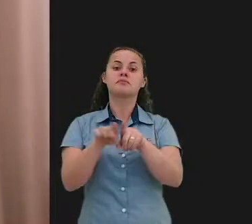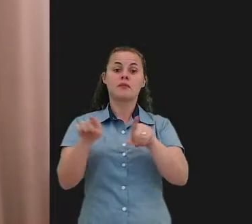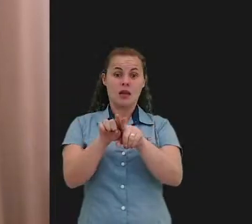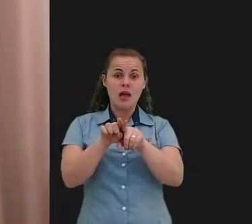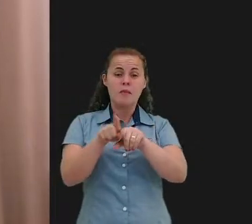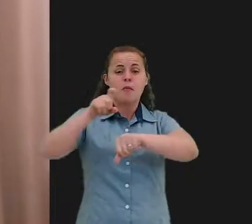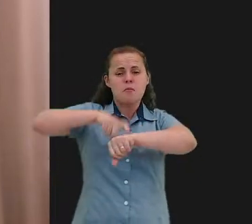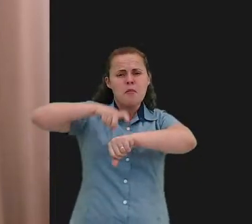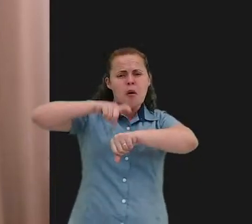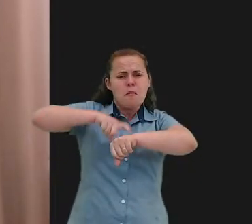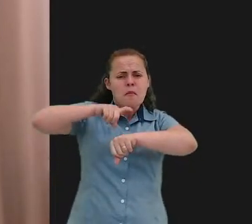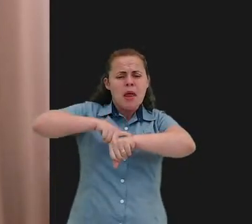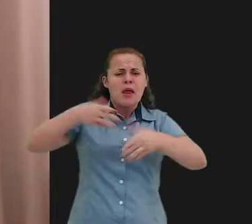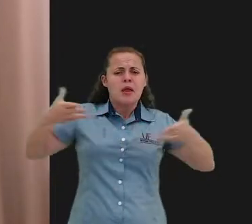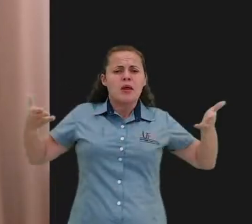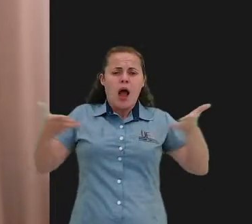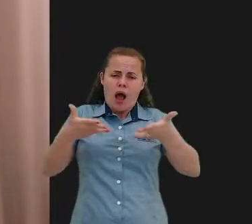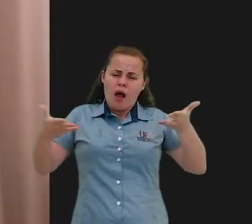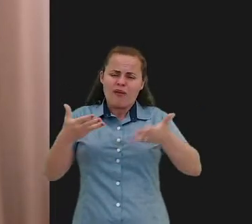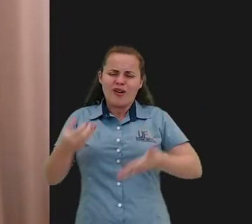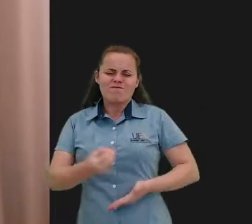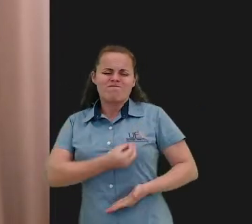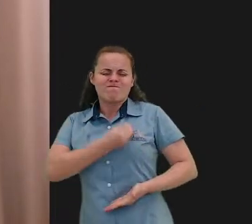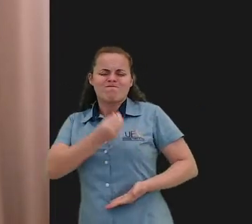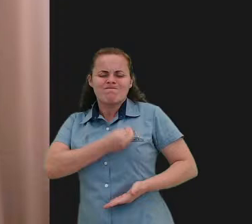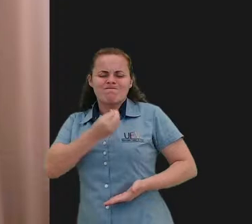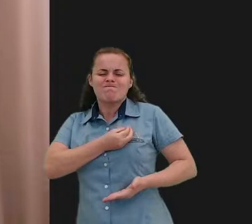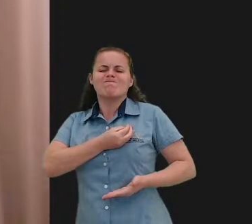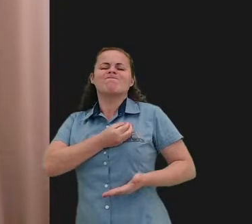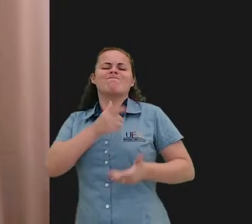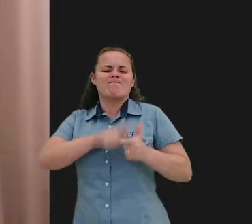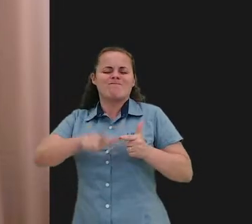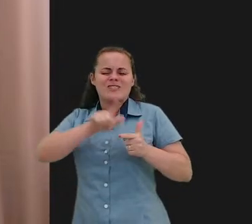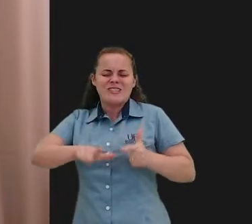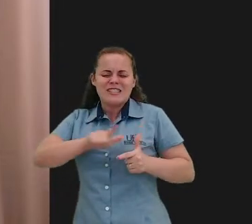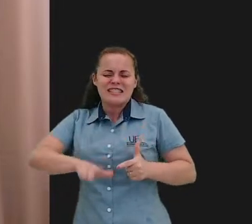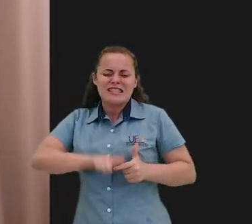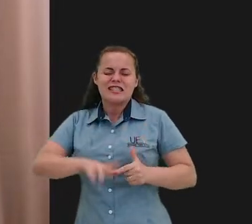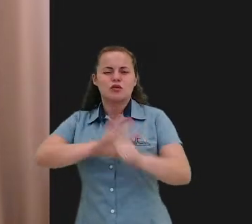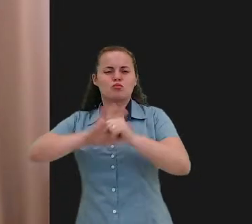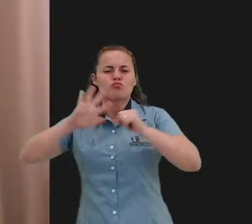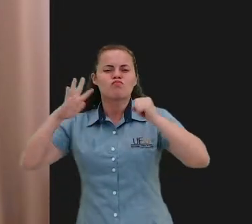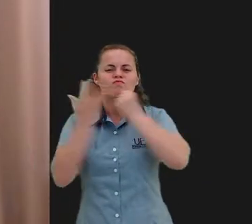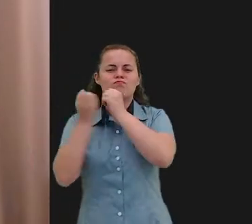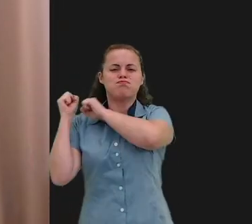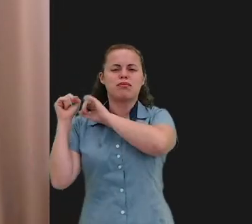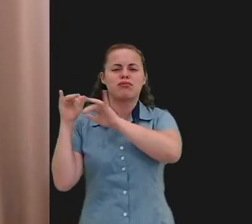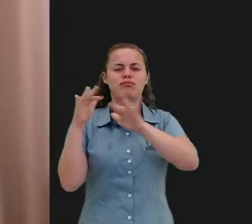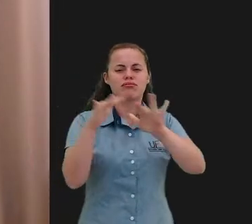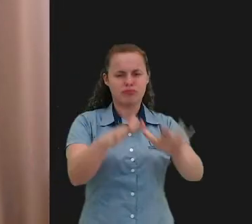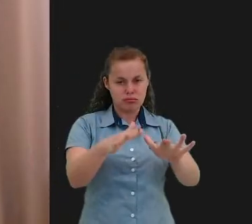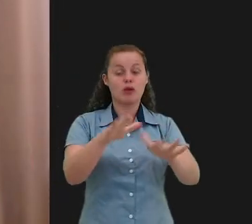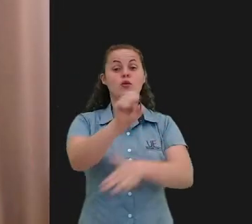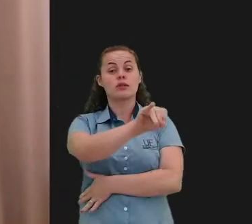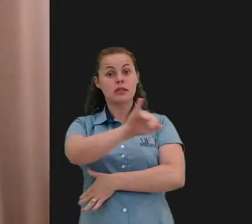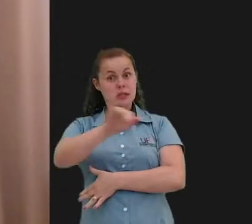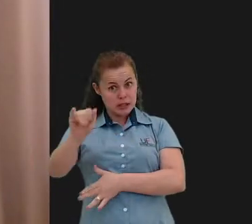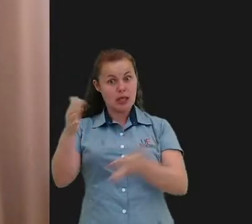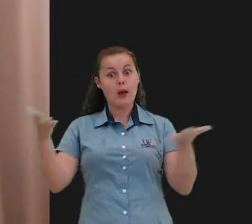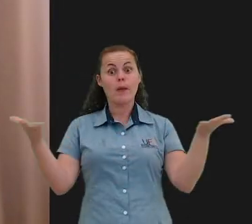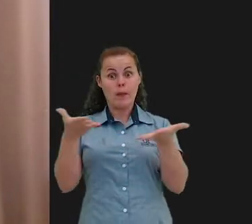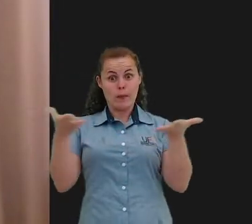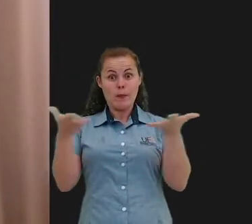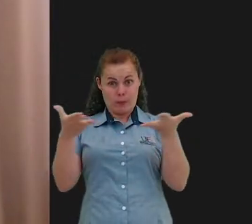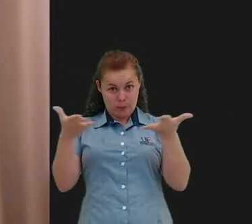tão inesperado como o que estamos vivendo devido à pandemia de Covid-19, o CIA nos proporciona